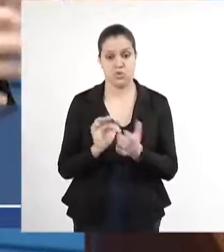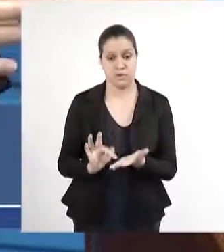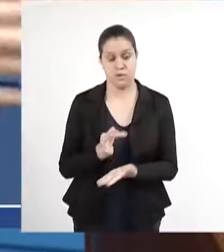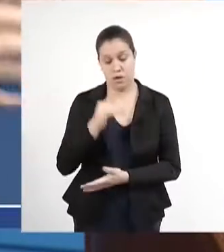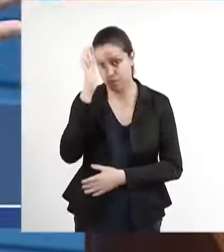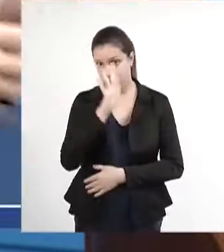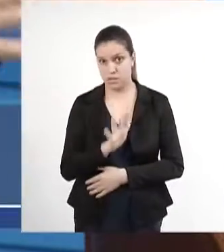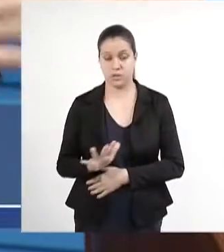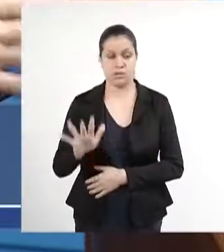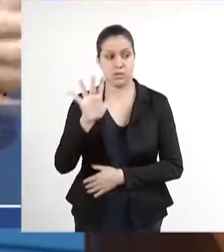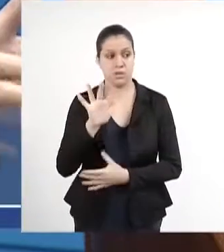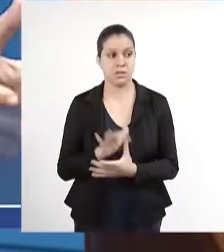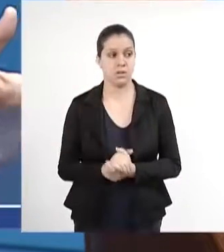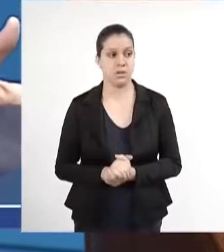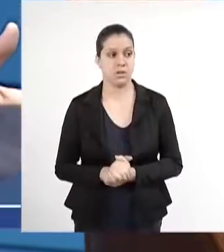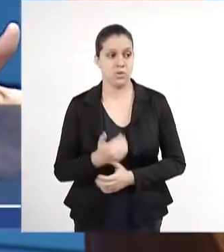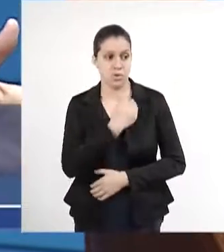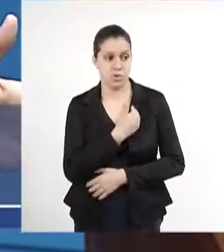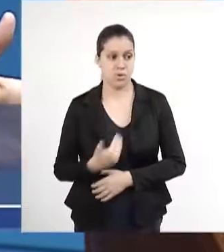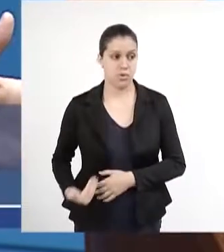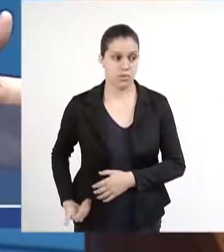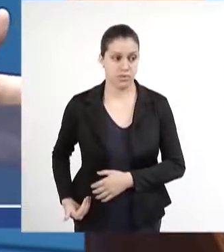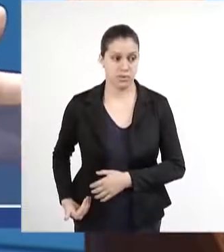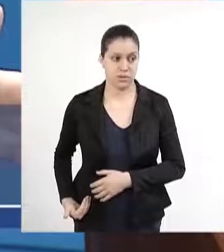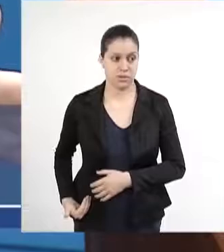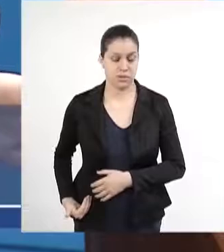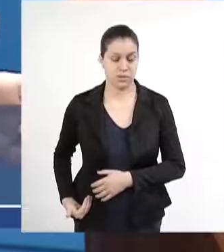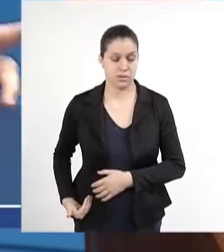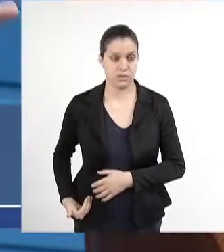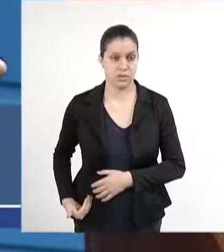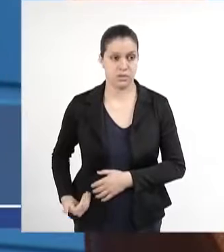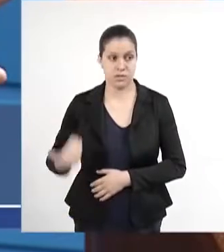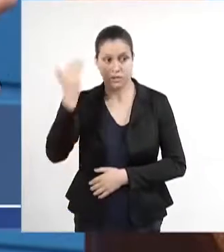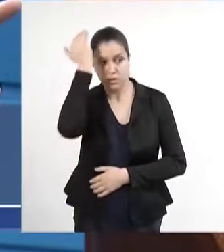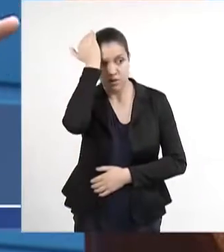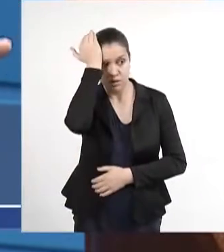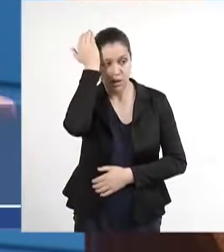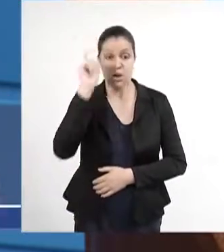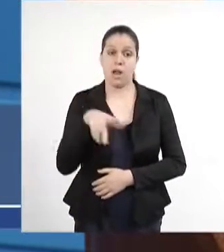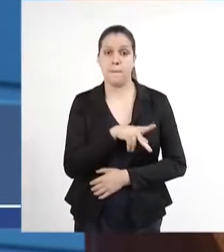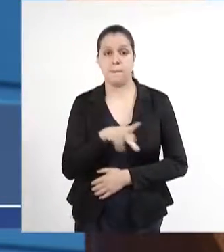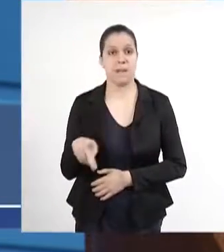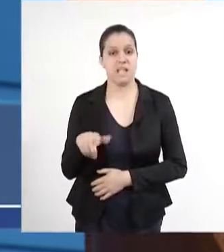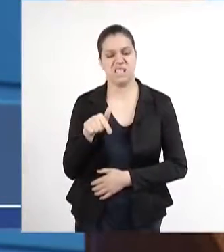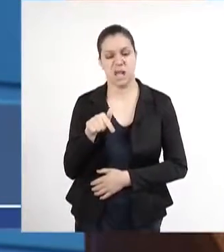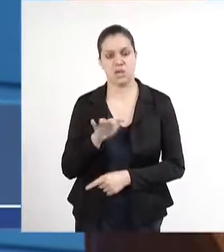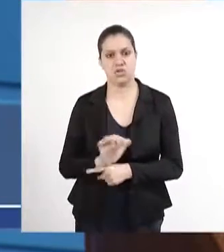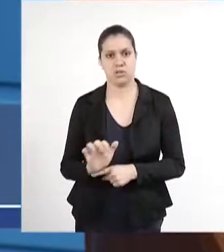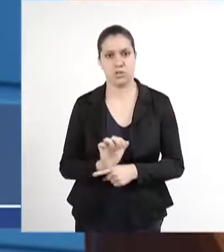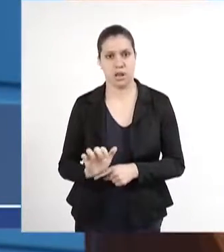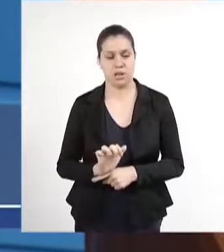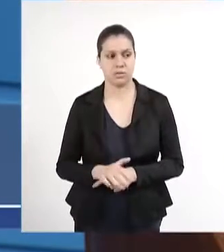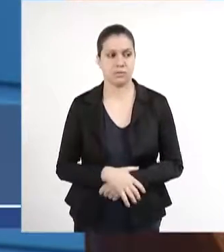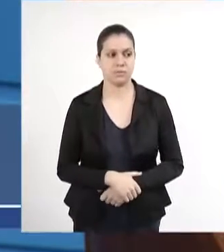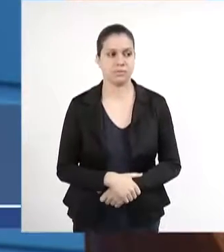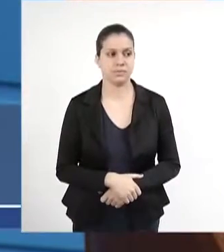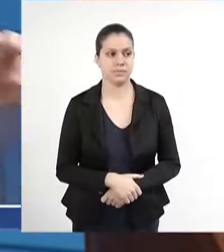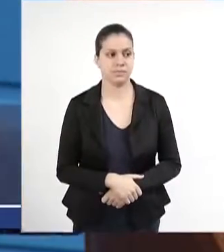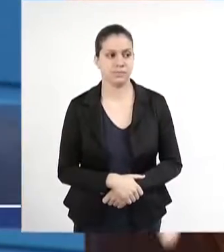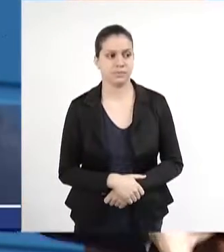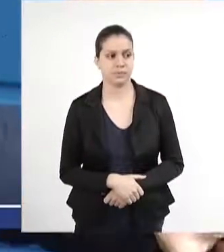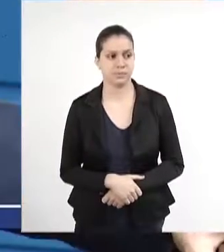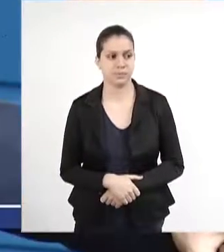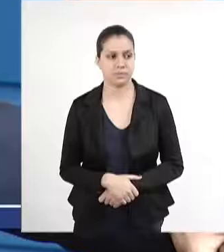Central, que o governador Reinaldo Azambuja é o nosso presidente de 7 estados. Importante isso.